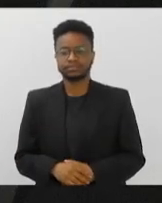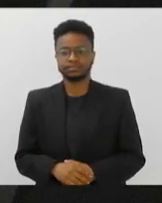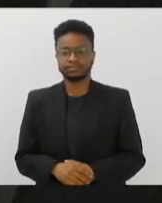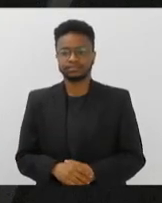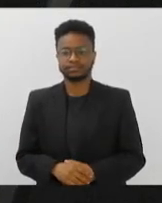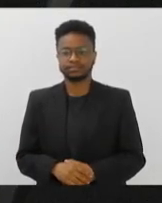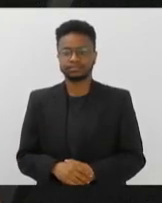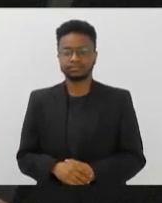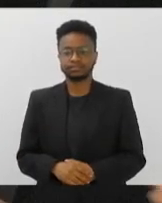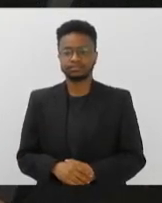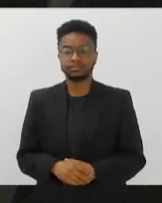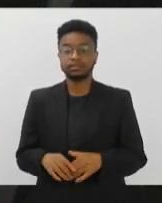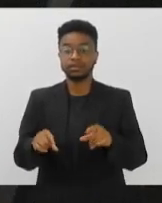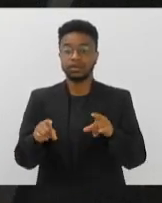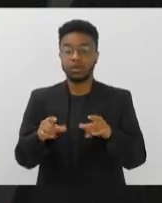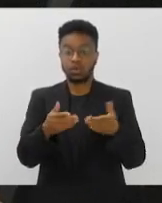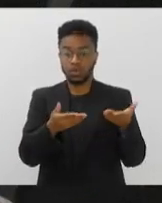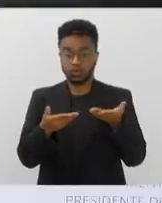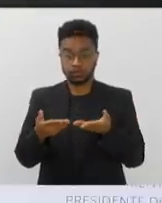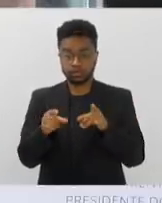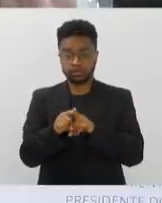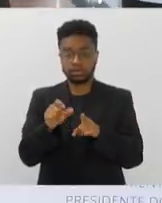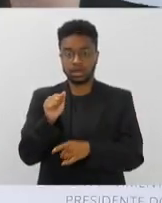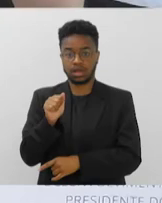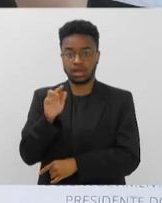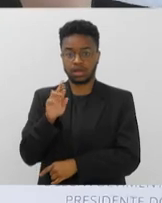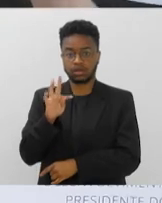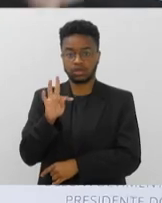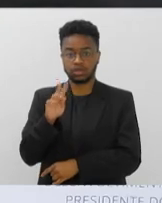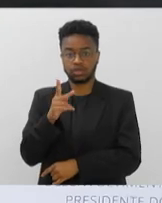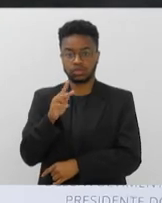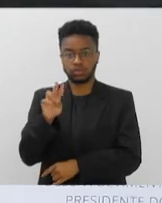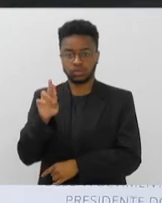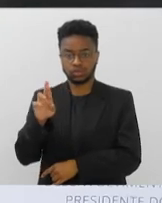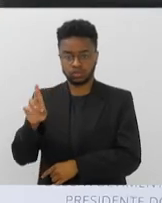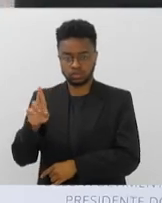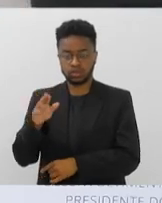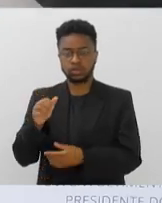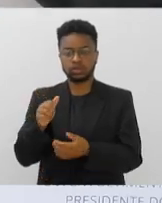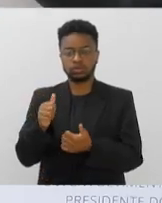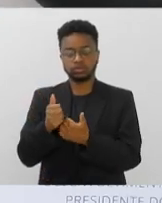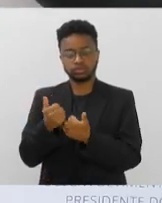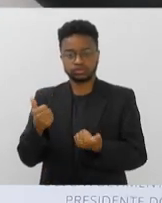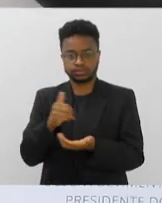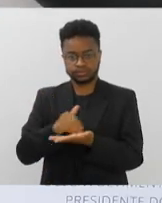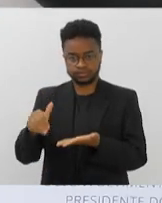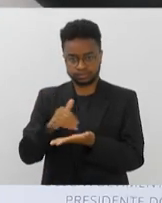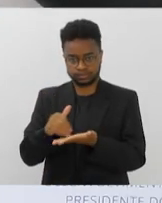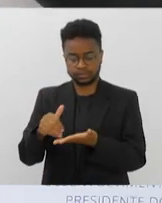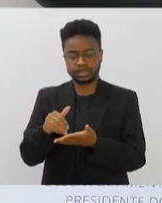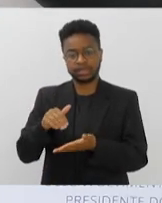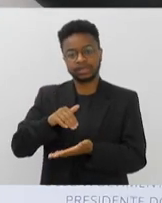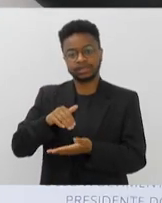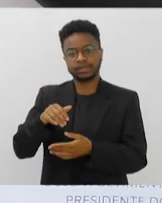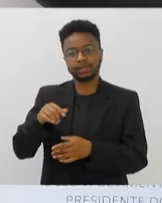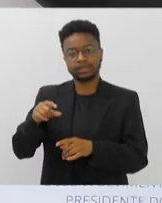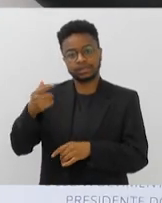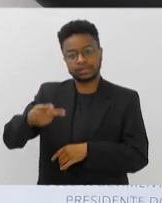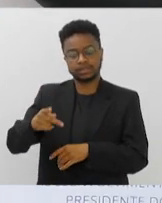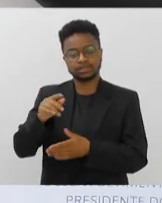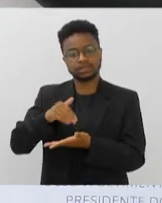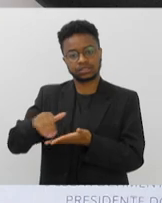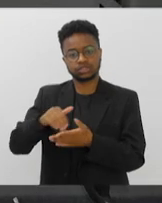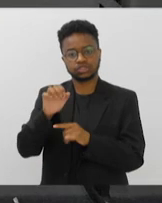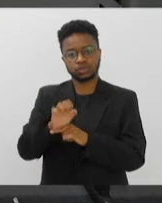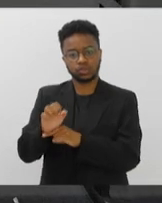dá também convido o Dr Artur Souza subsecretário da Secretaria Estadual de Desenvolvimento Social e